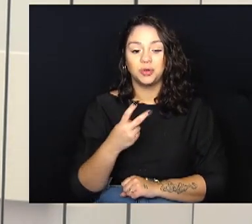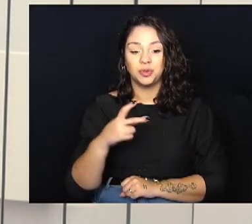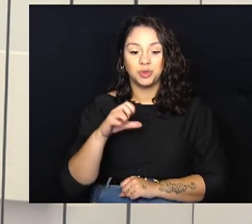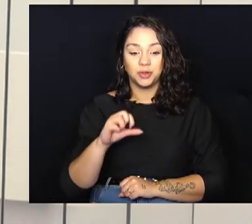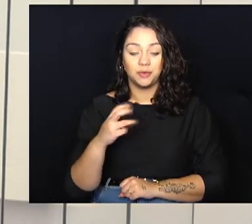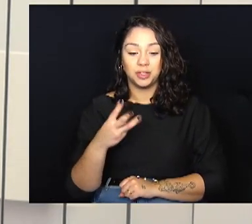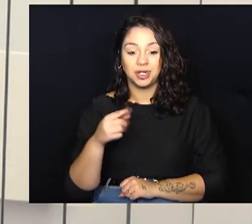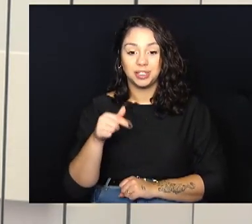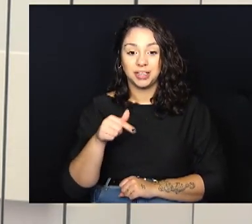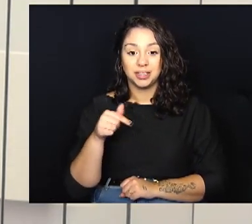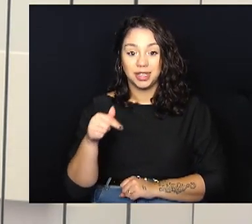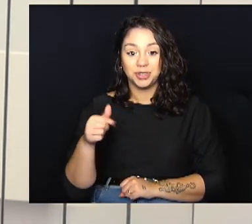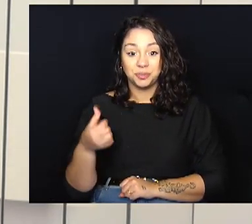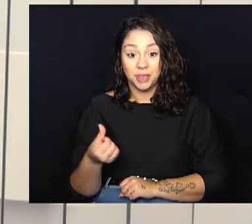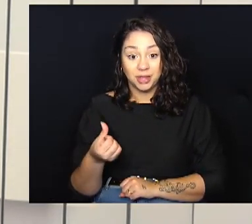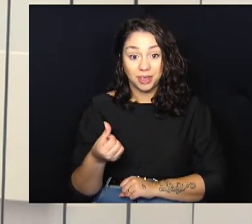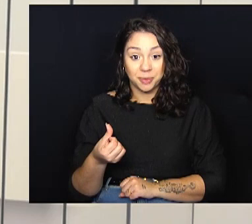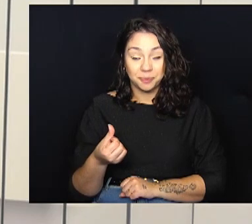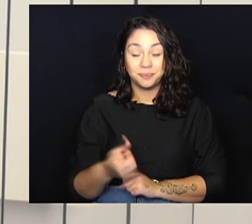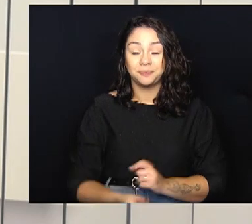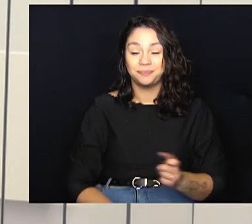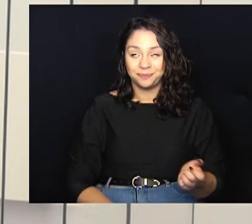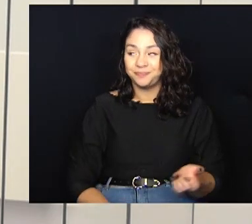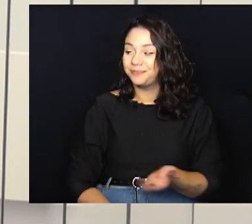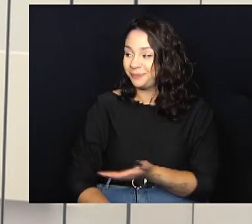978293776 eu vou repetir em